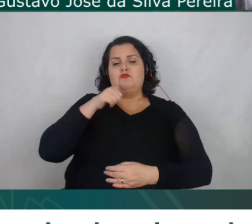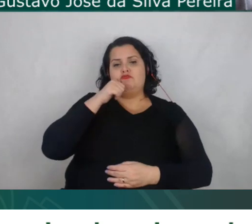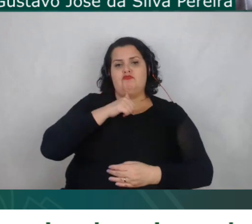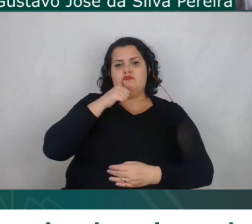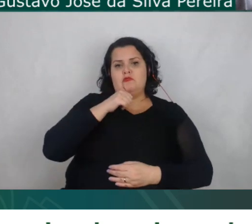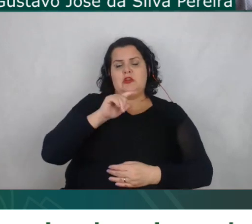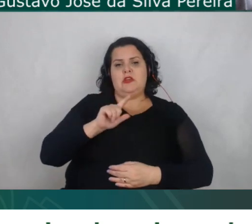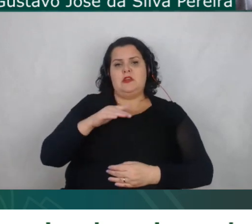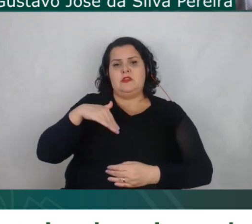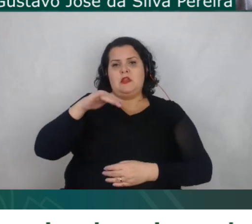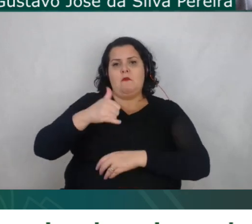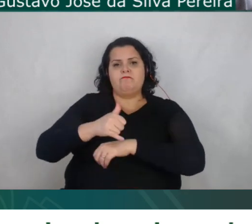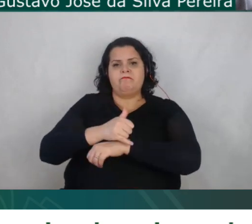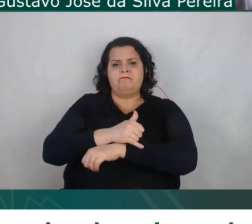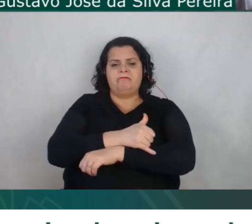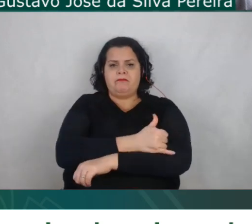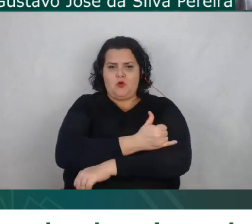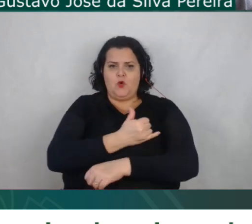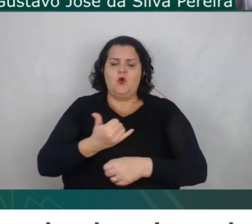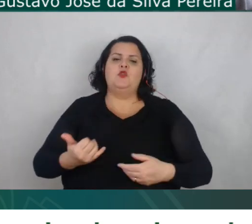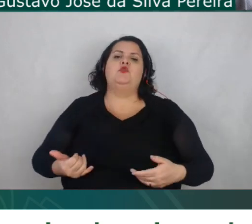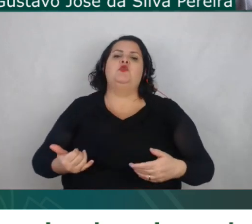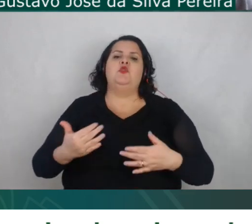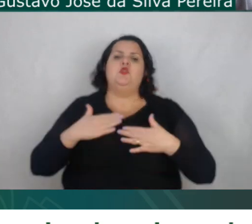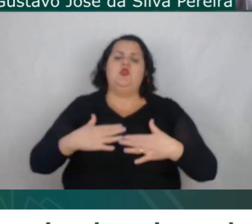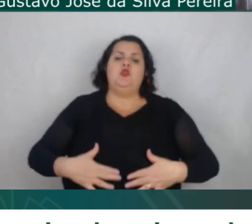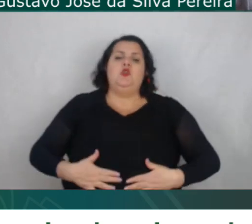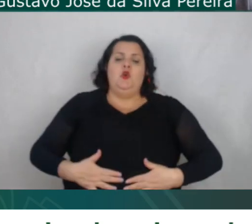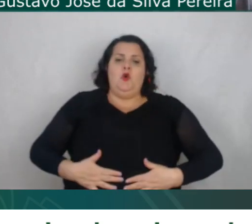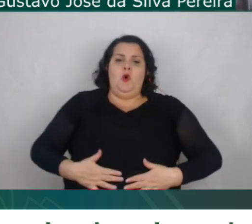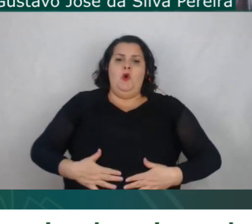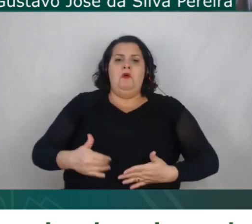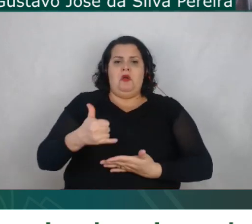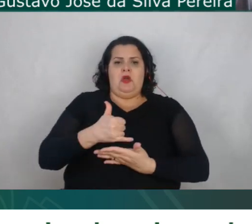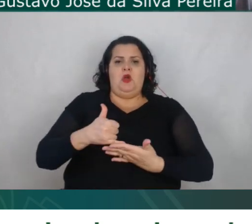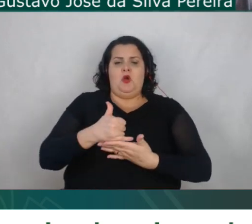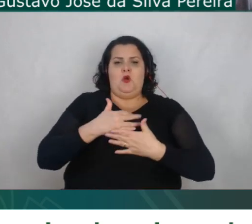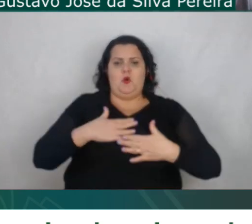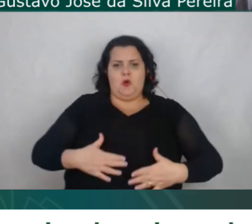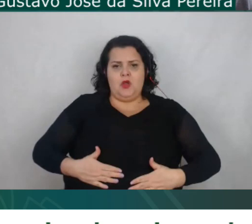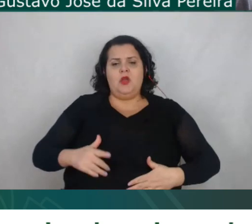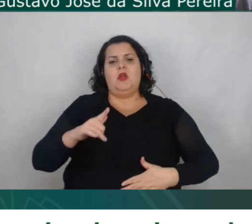gordura corporal e tem uma população obesa,